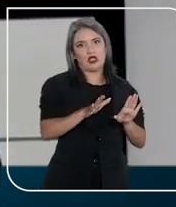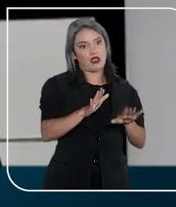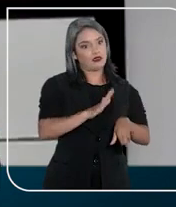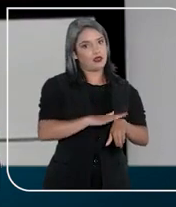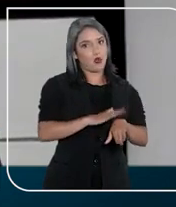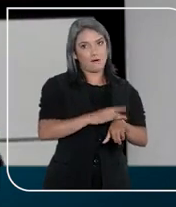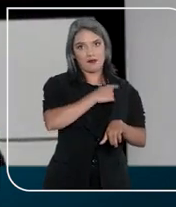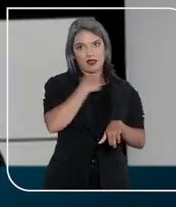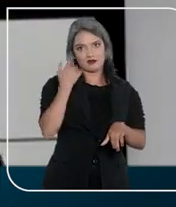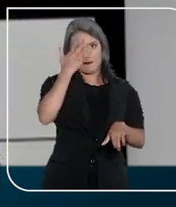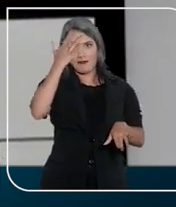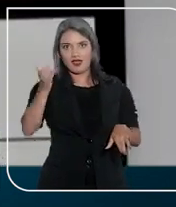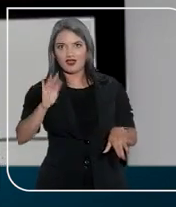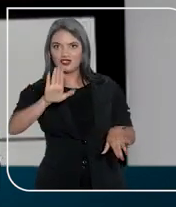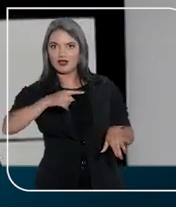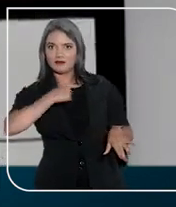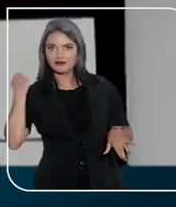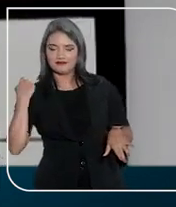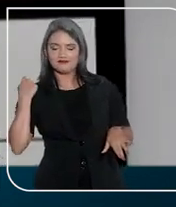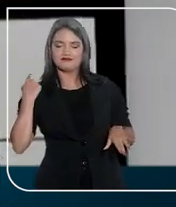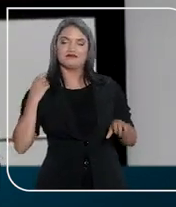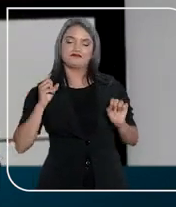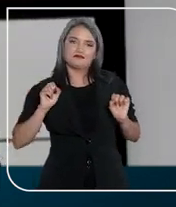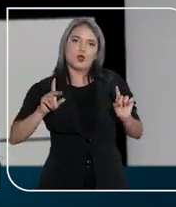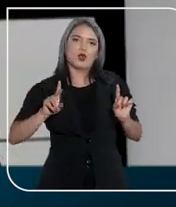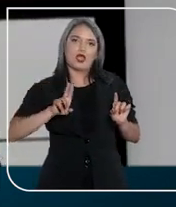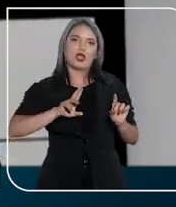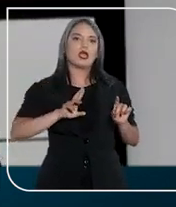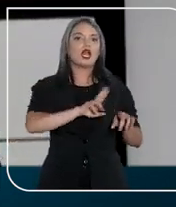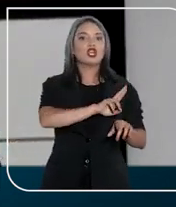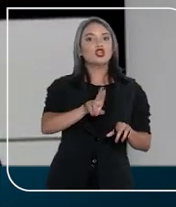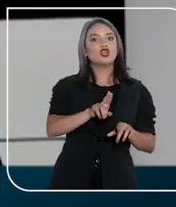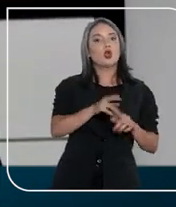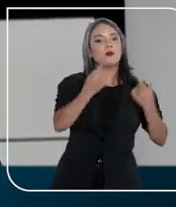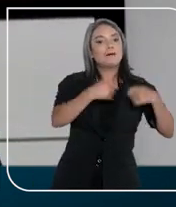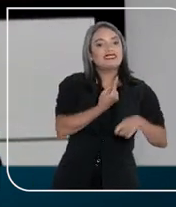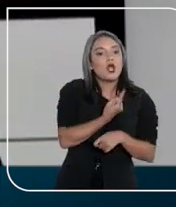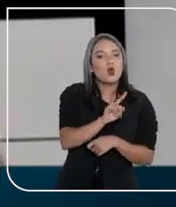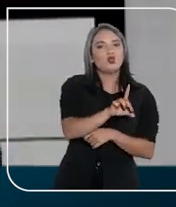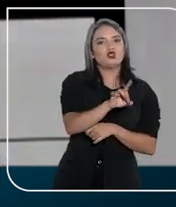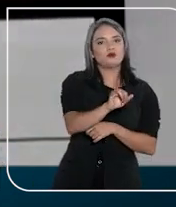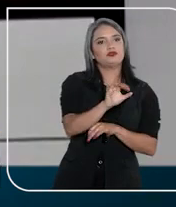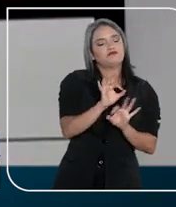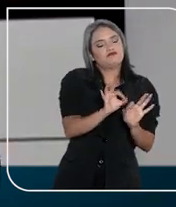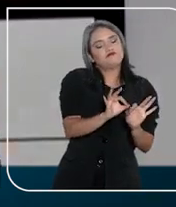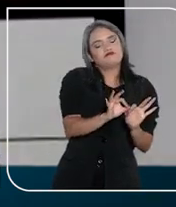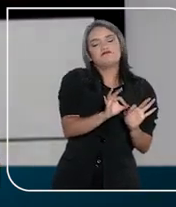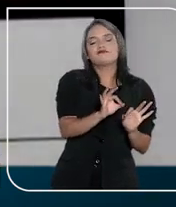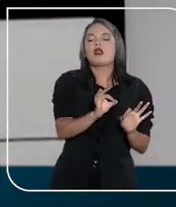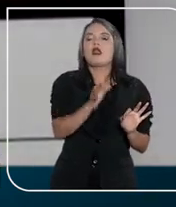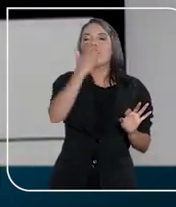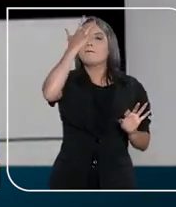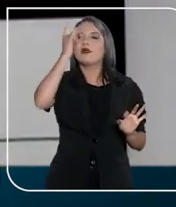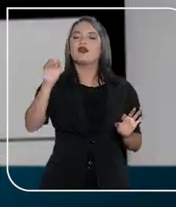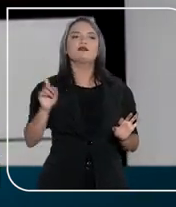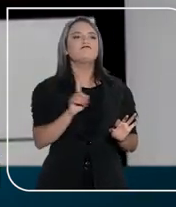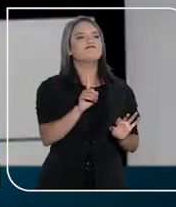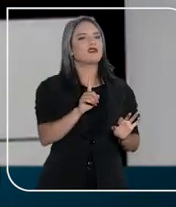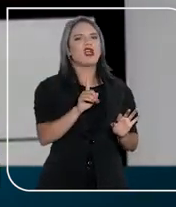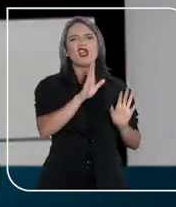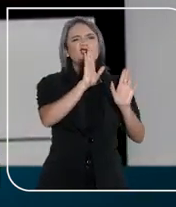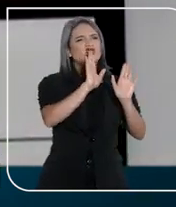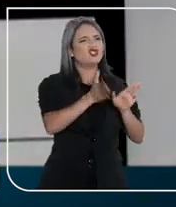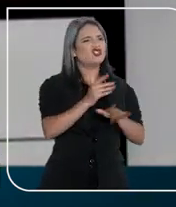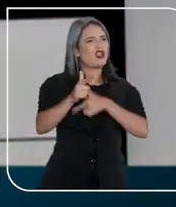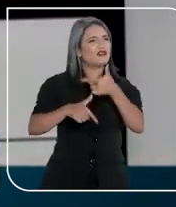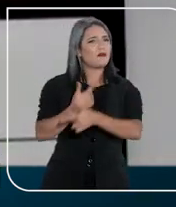prazo do concurso. Aqui não tem nenhuma ilegalidade, porque a nomeação ocorreu a tempo. Mas ele vai lá e diz, olha, eu já estou em outro cargo público, Fátima,